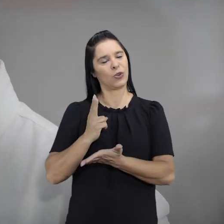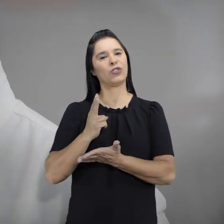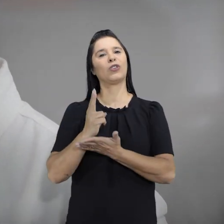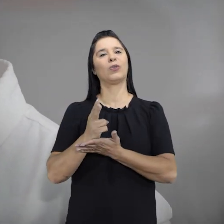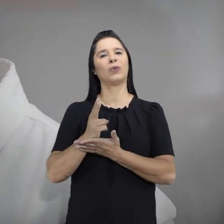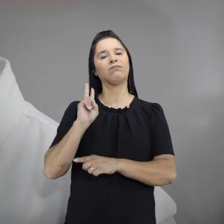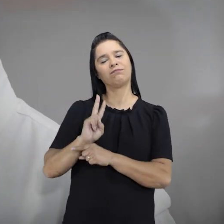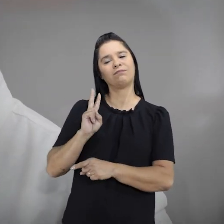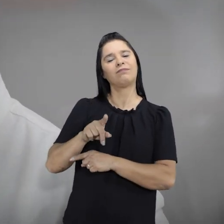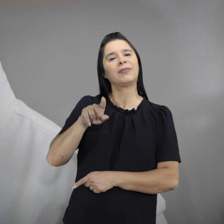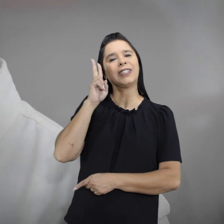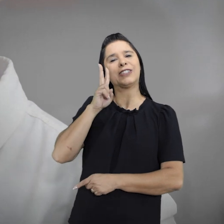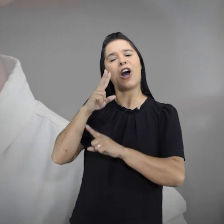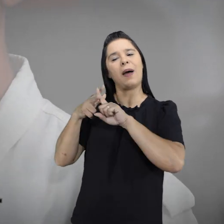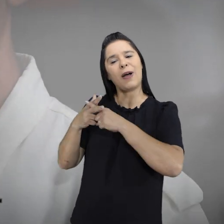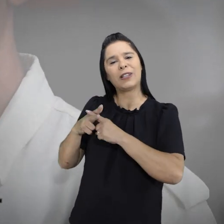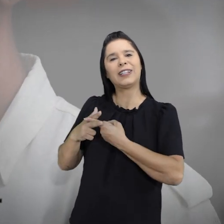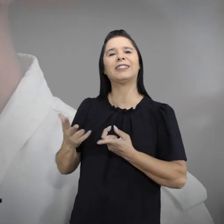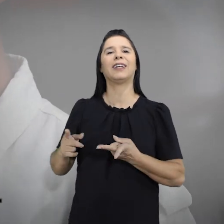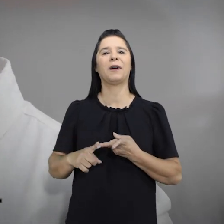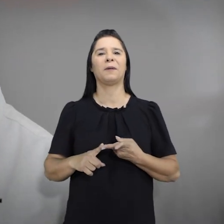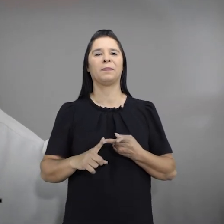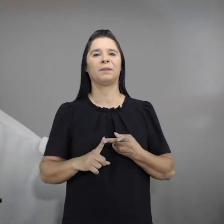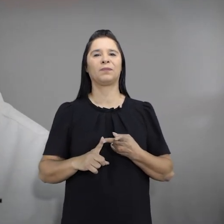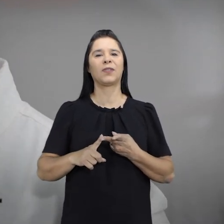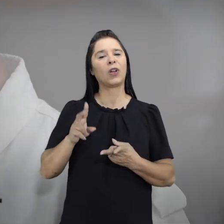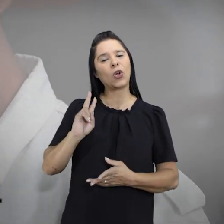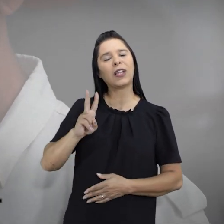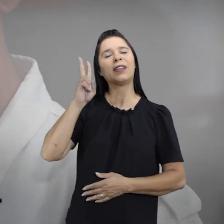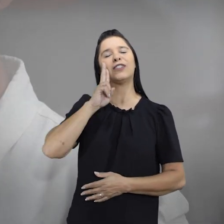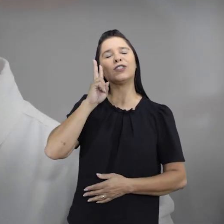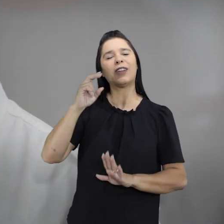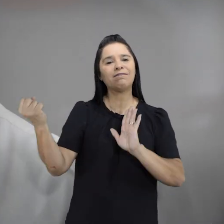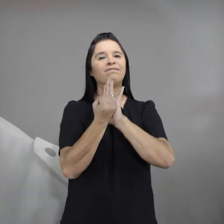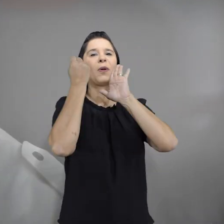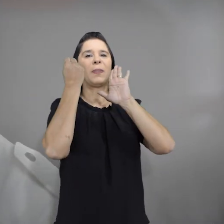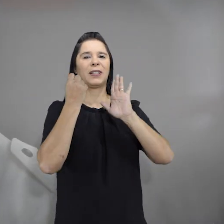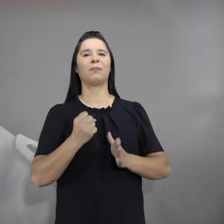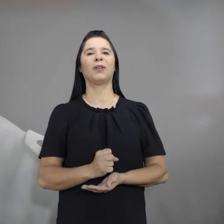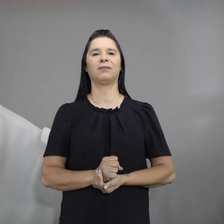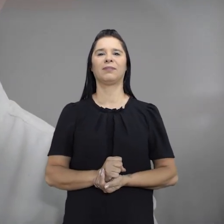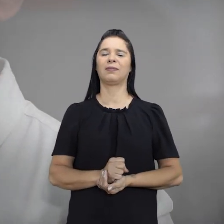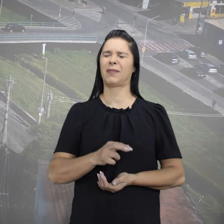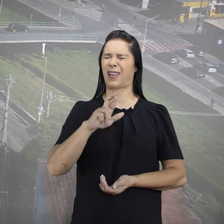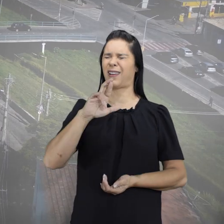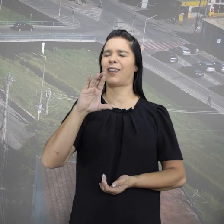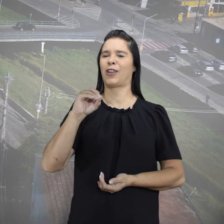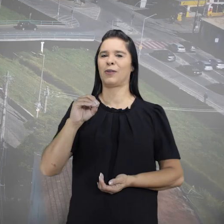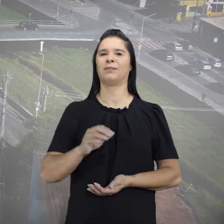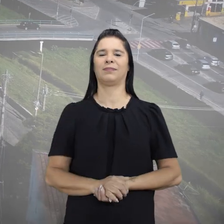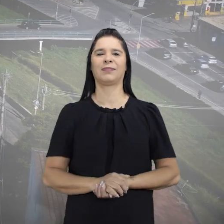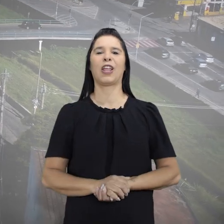continua preservando essa história, manutenção, mantendo a história, né? E o patrimônio muito rico, né?